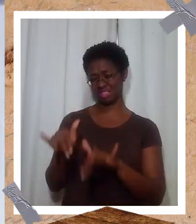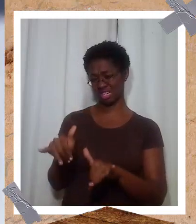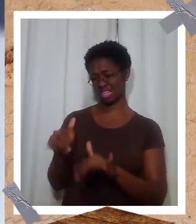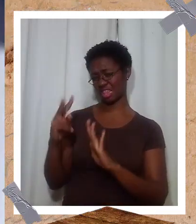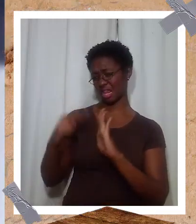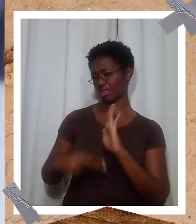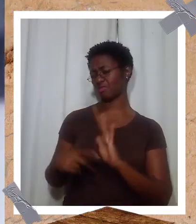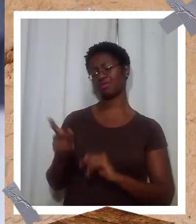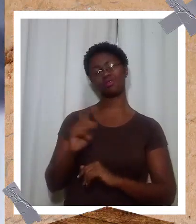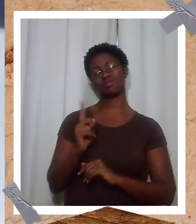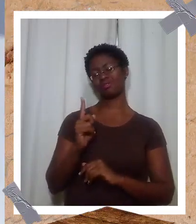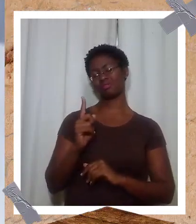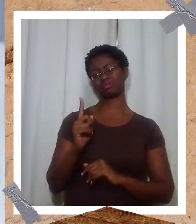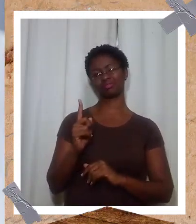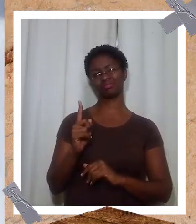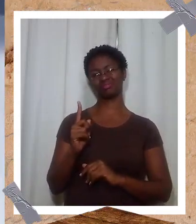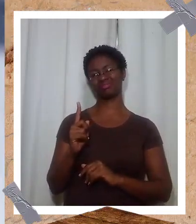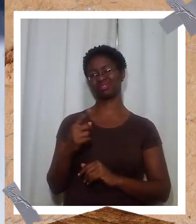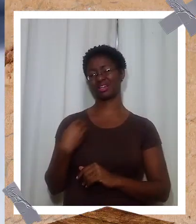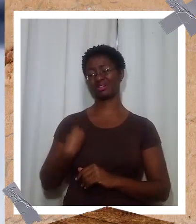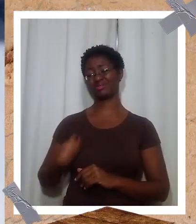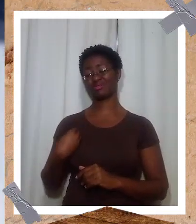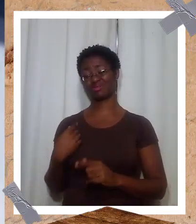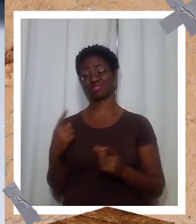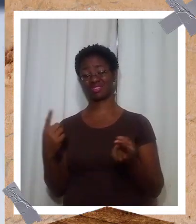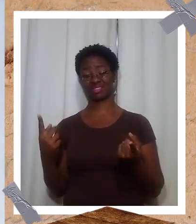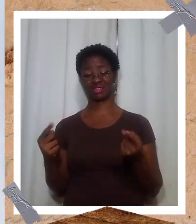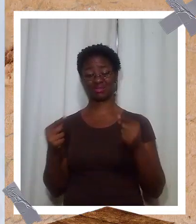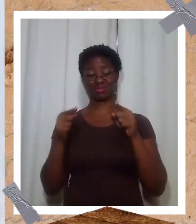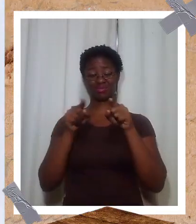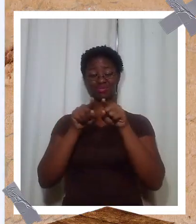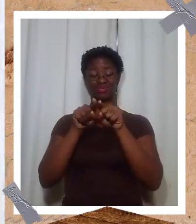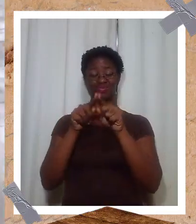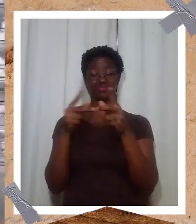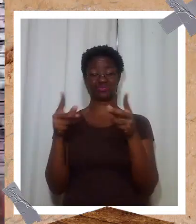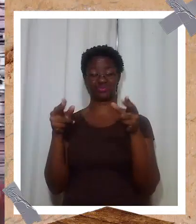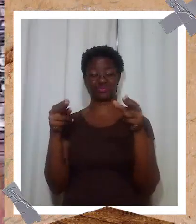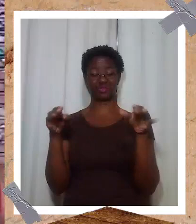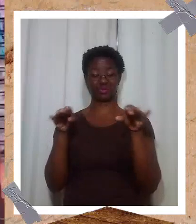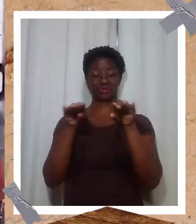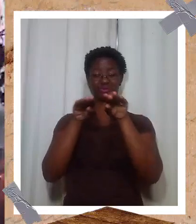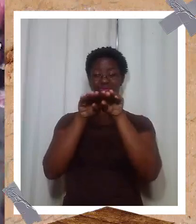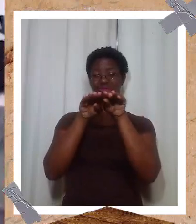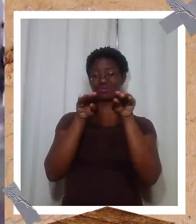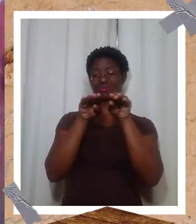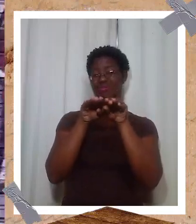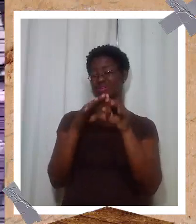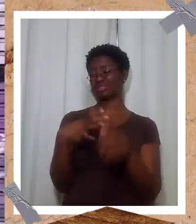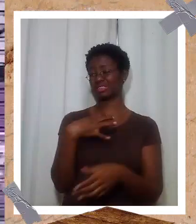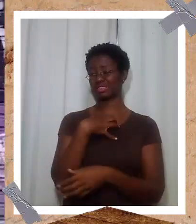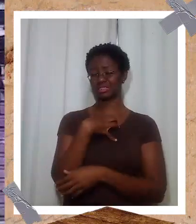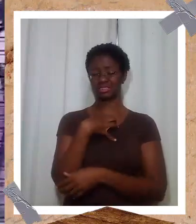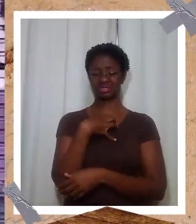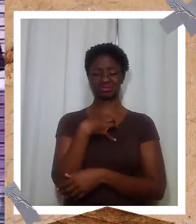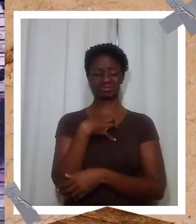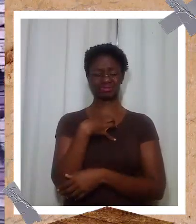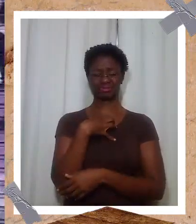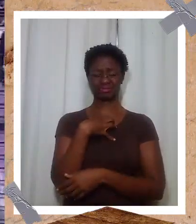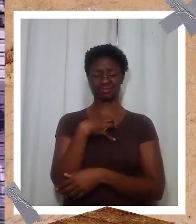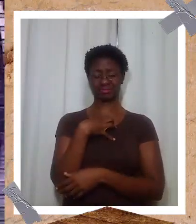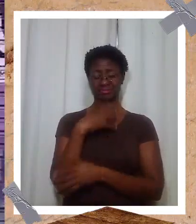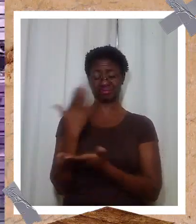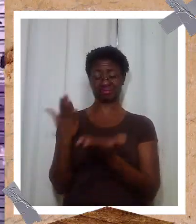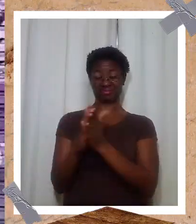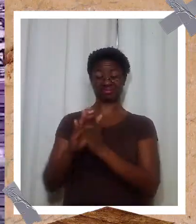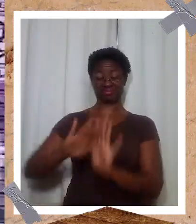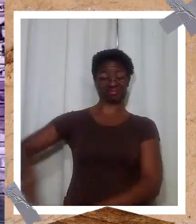A familiaridade com muitas vivências e sentimentos ali narrados e descritos aturdiu-me de maneira tal que resolvi fechar o livro e